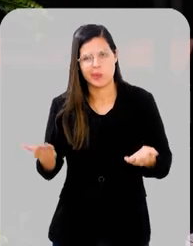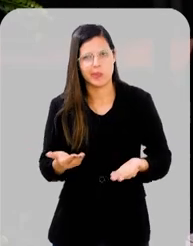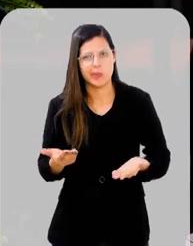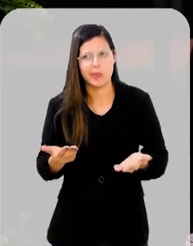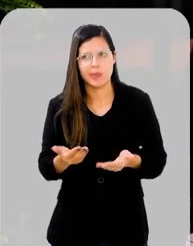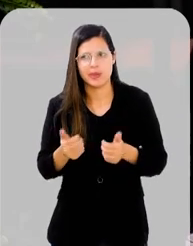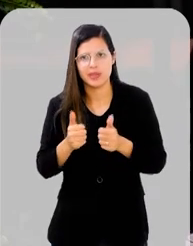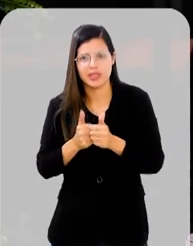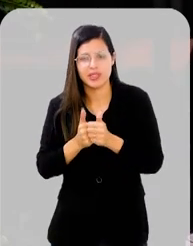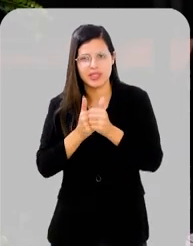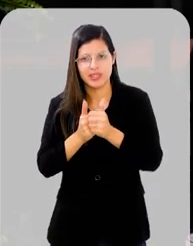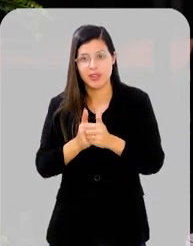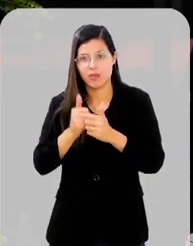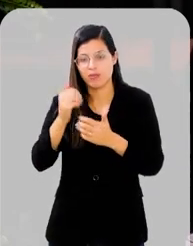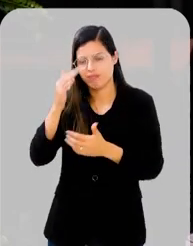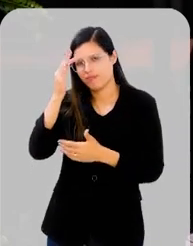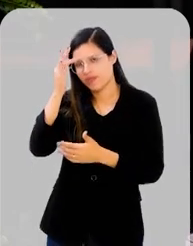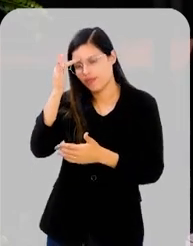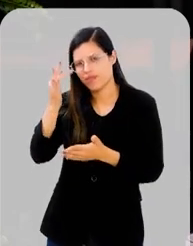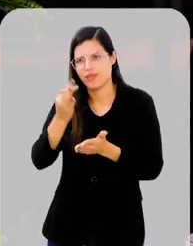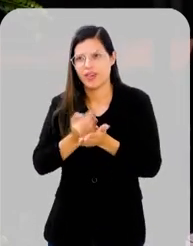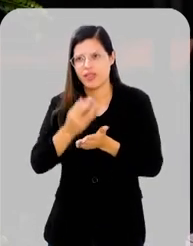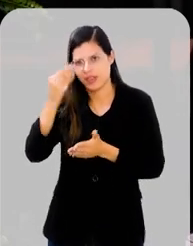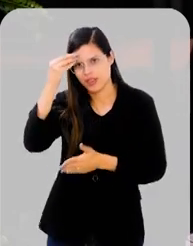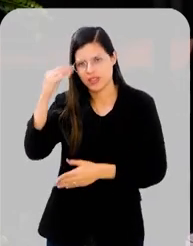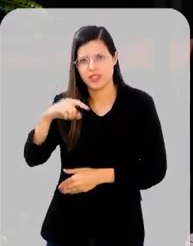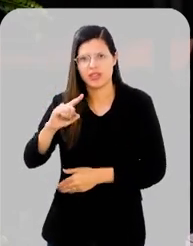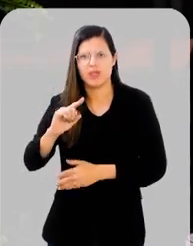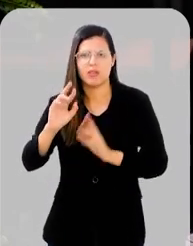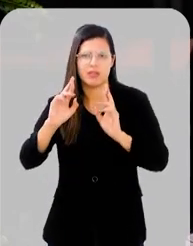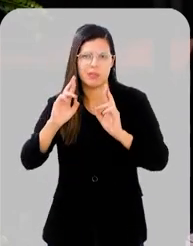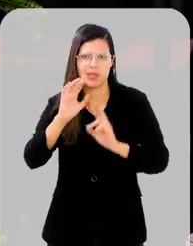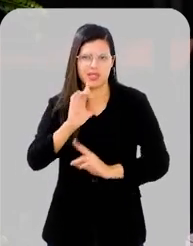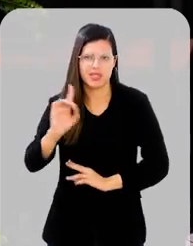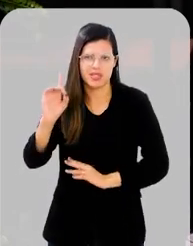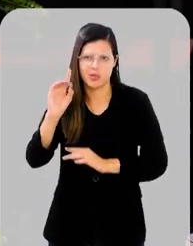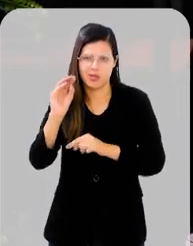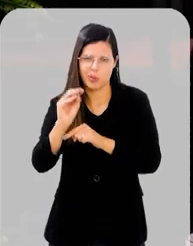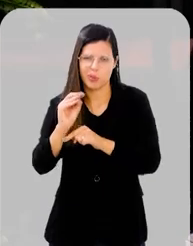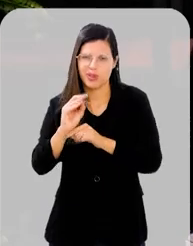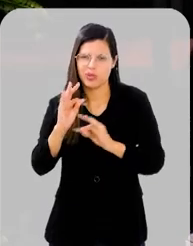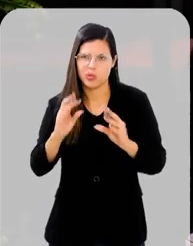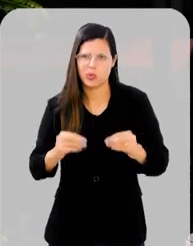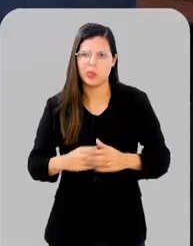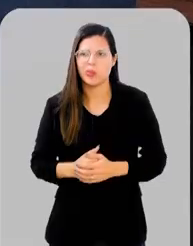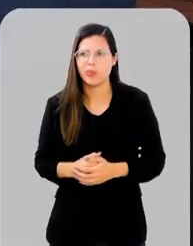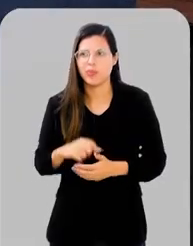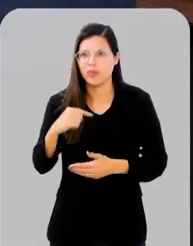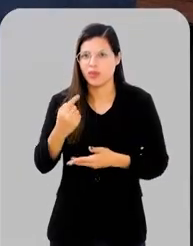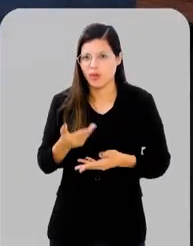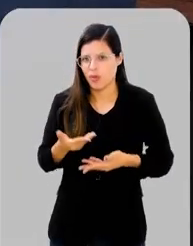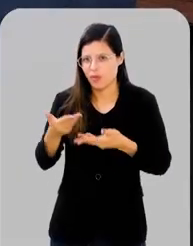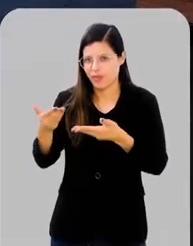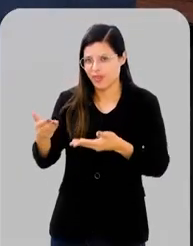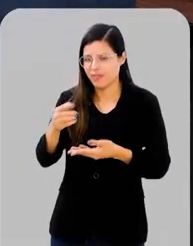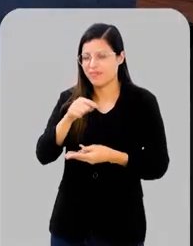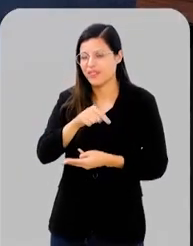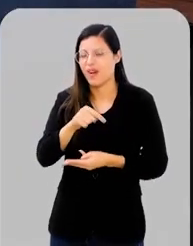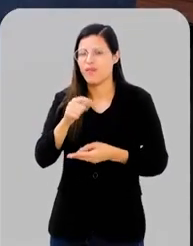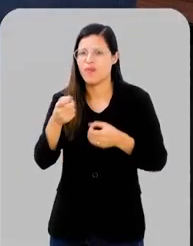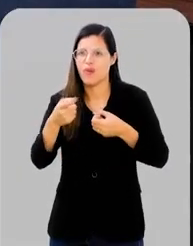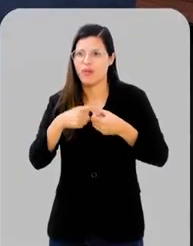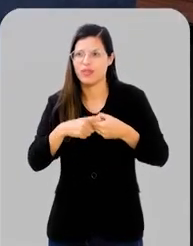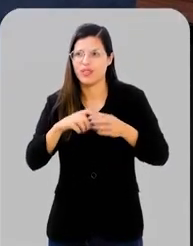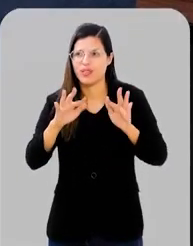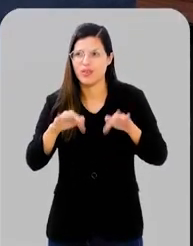eu entendo hoje então sigam sempre em fé não desistam esperança e Deus tá cuidando de tudo e nós convidamos você a voltar